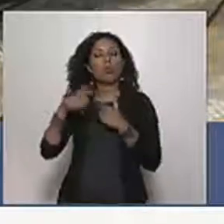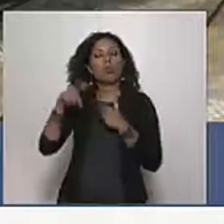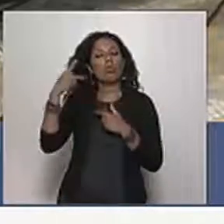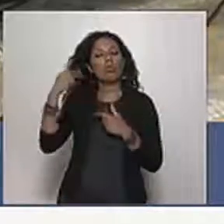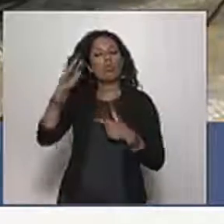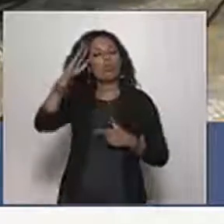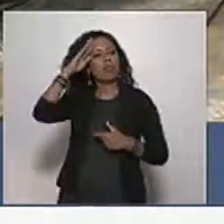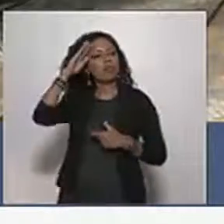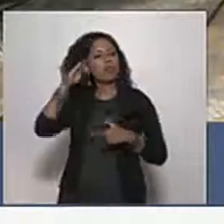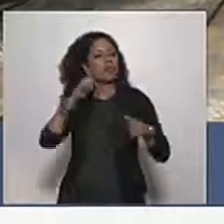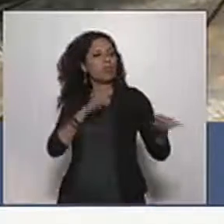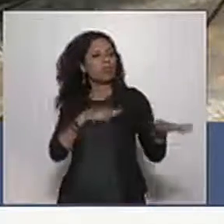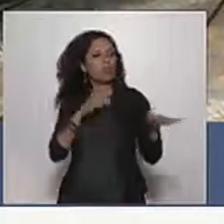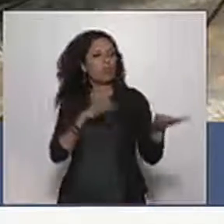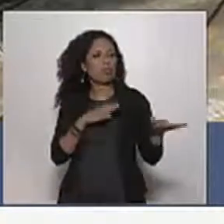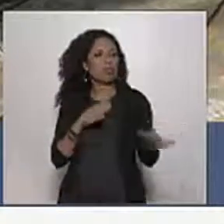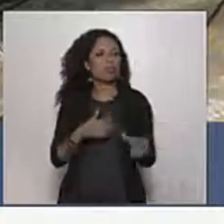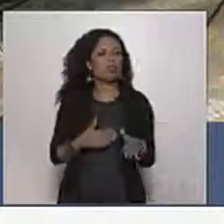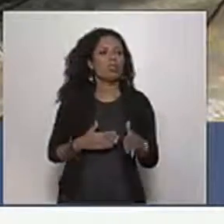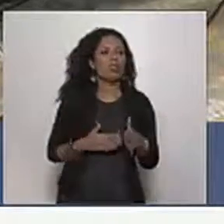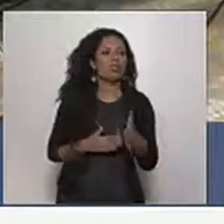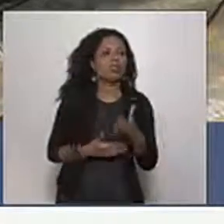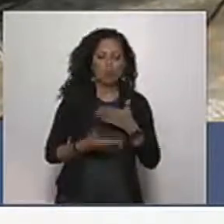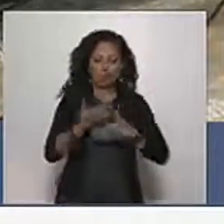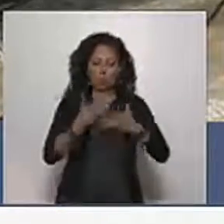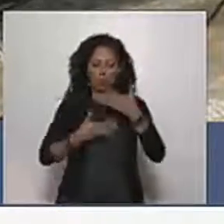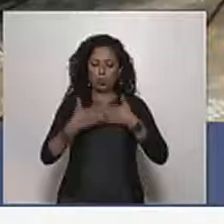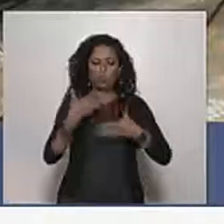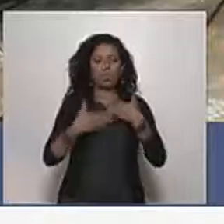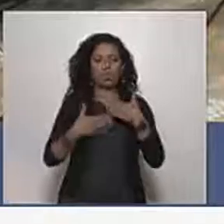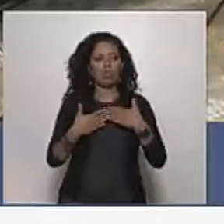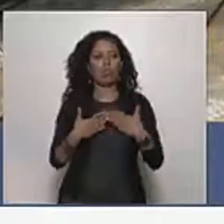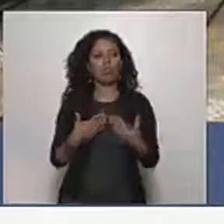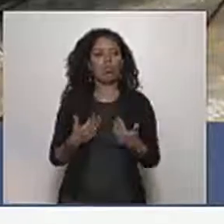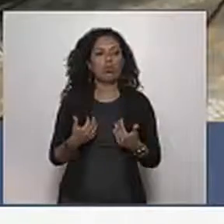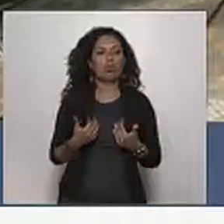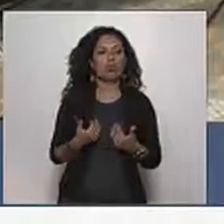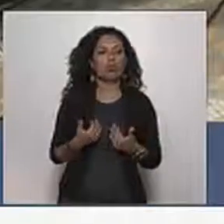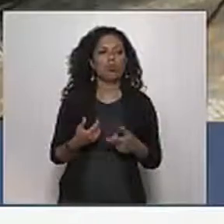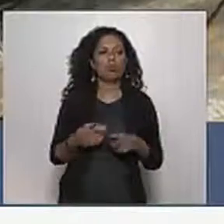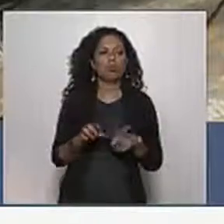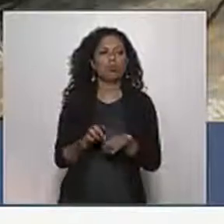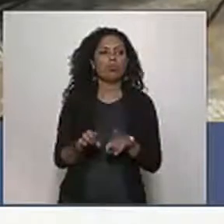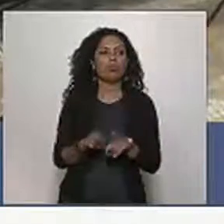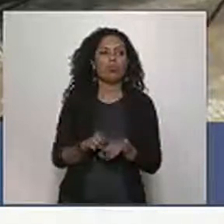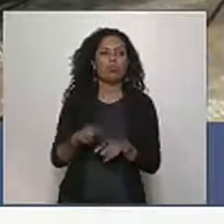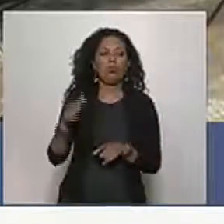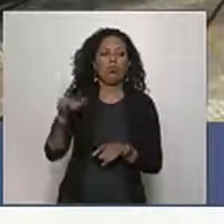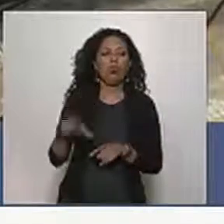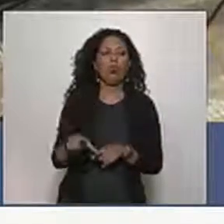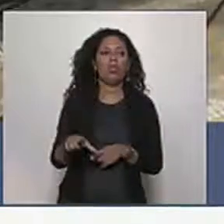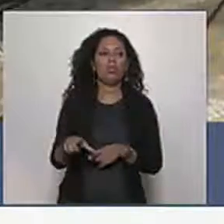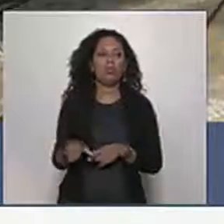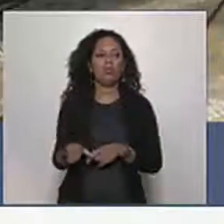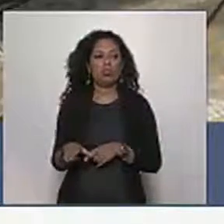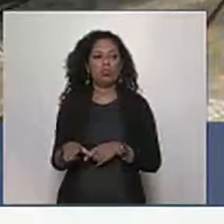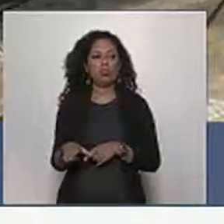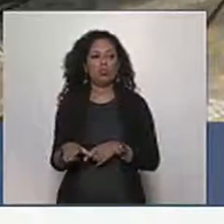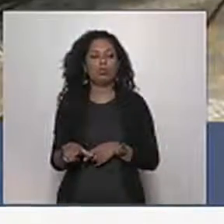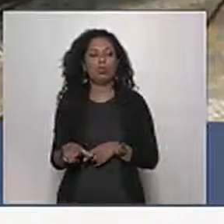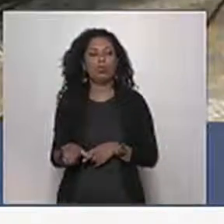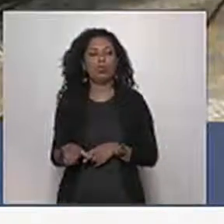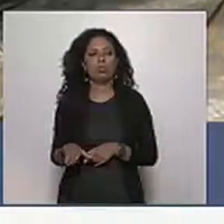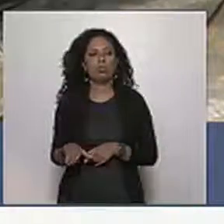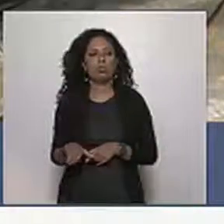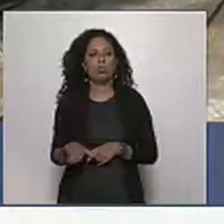problema, inclusive de autodefesa, tentando aí categorizar esse crime. E, não obstante do que aconteceu